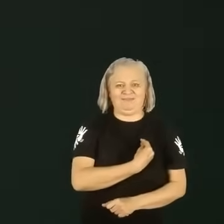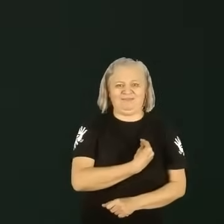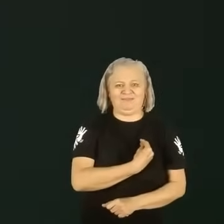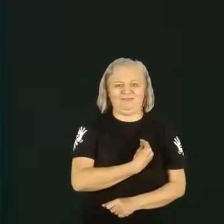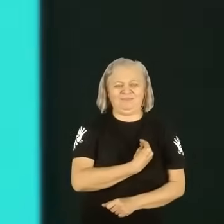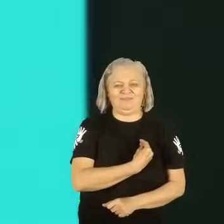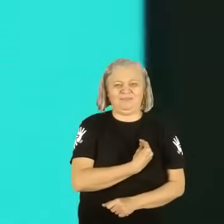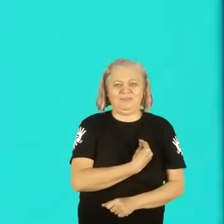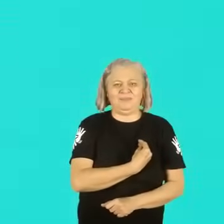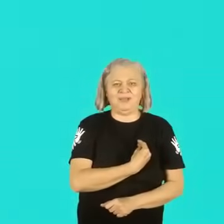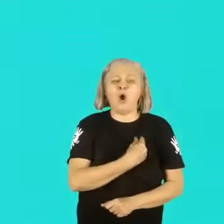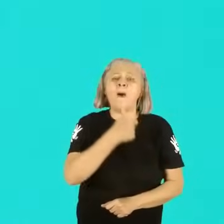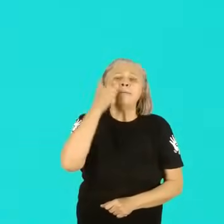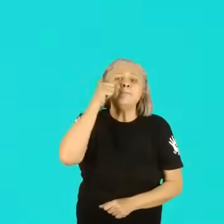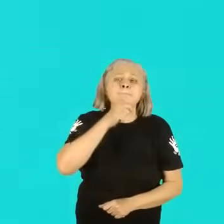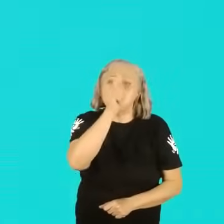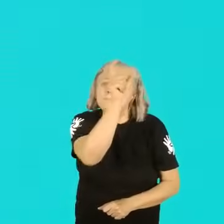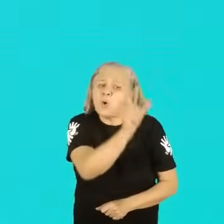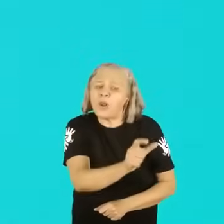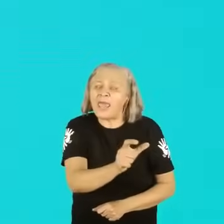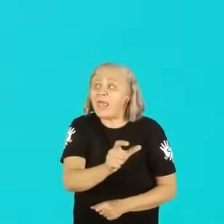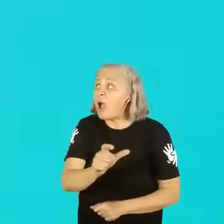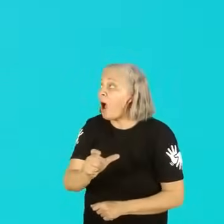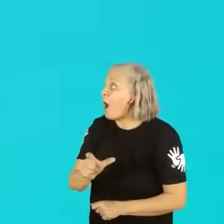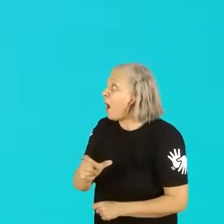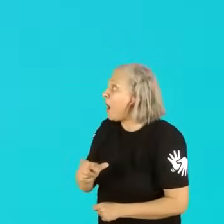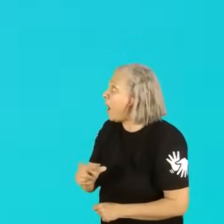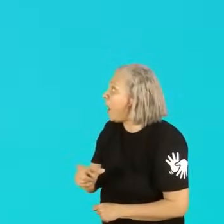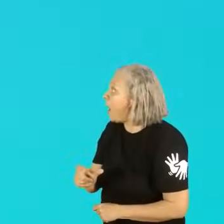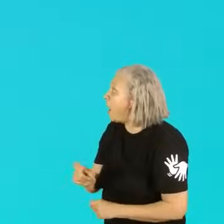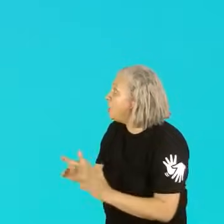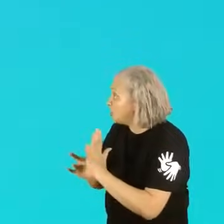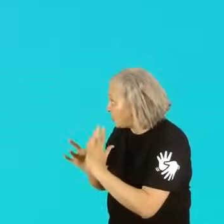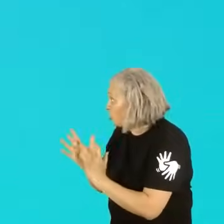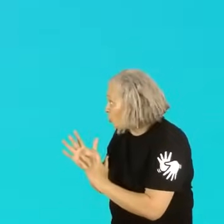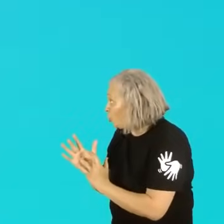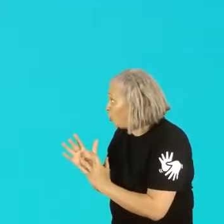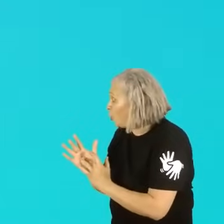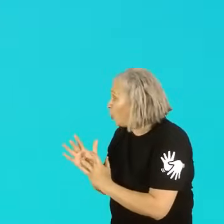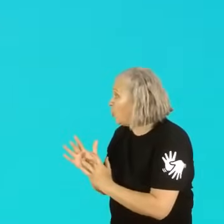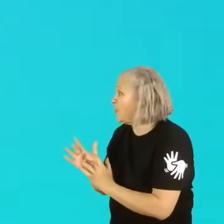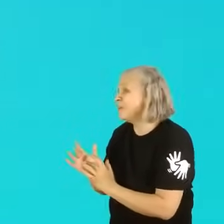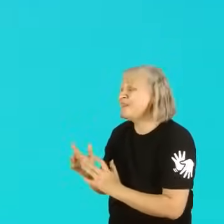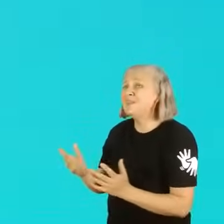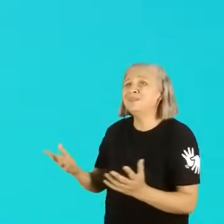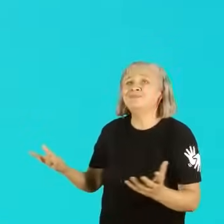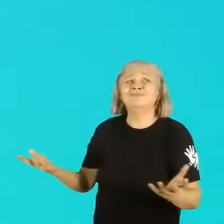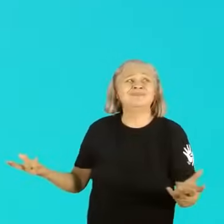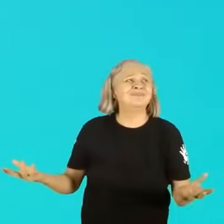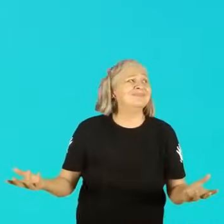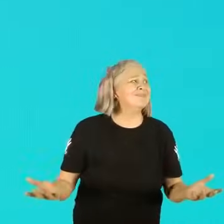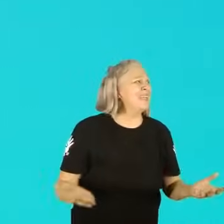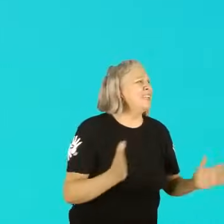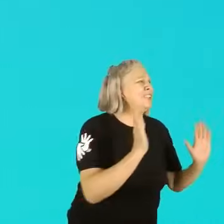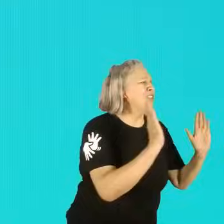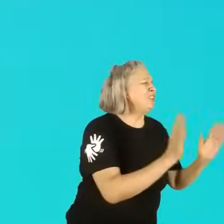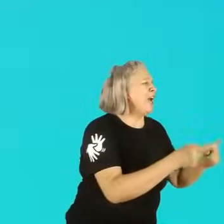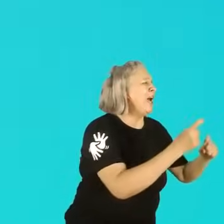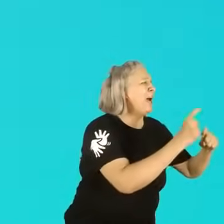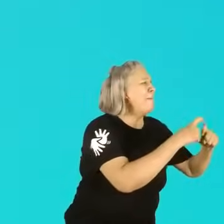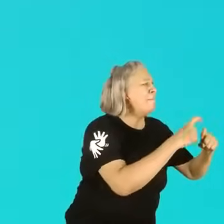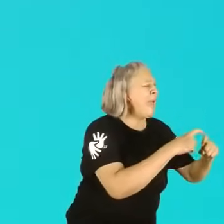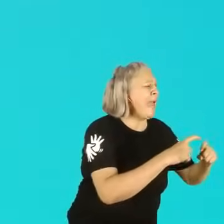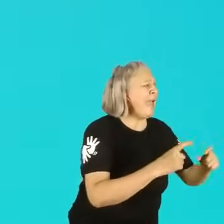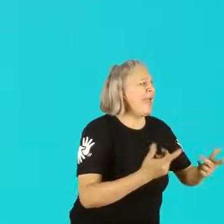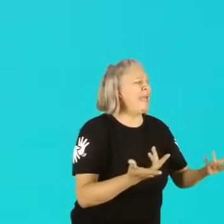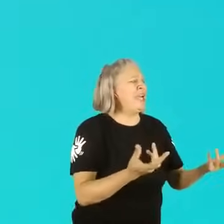Ela ouve falar de Jesus. E veja, ela já não tinha mais ao que se apegar. Ela gastou